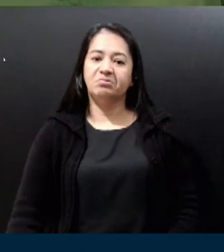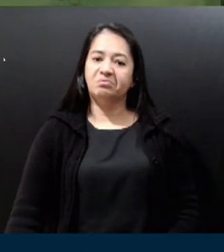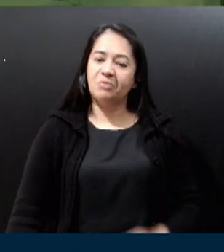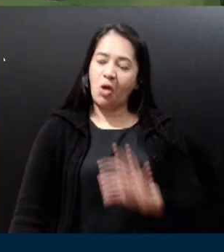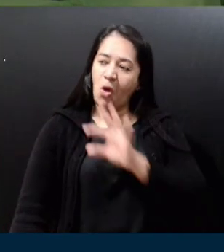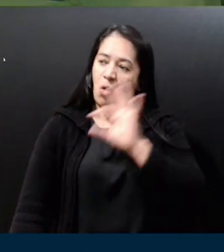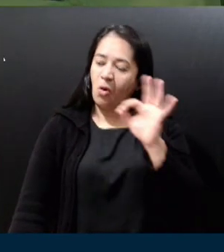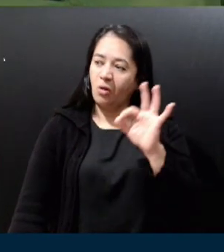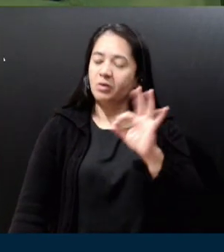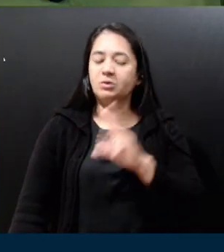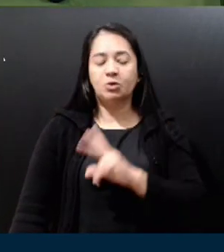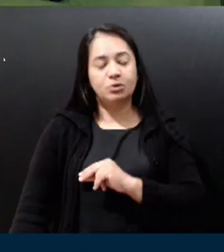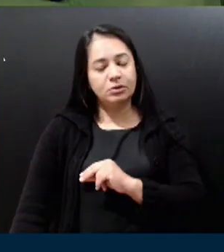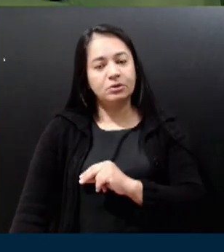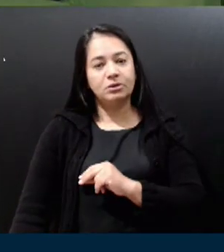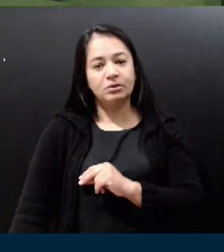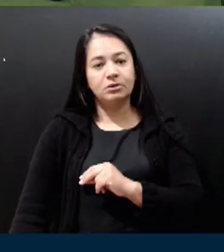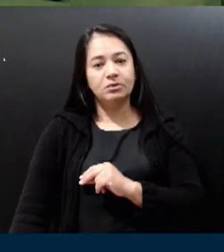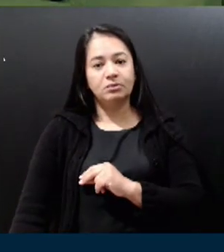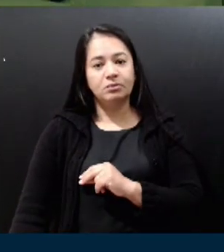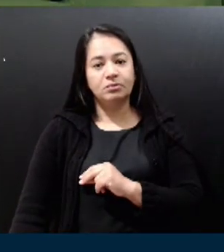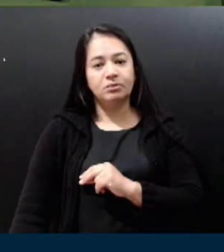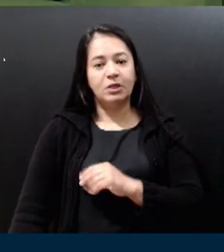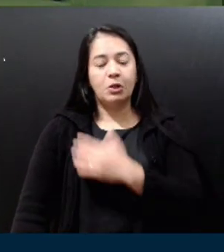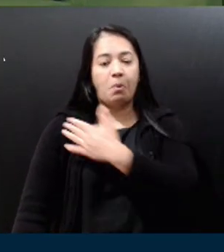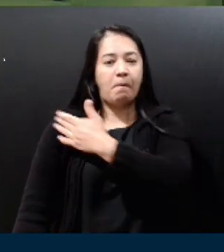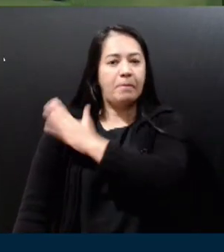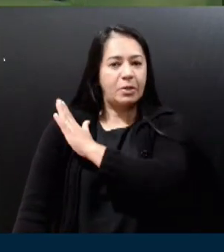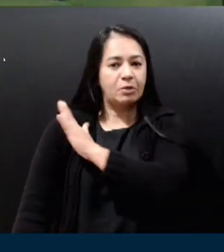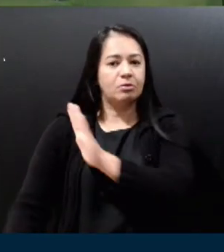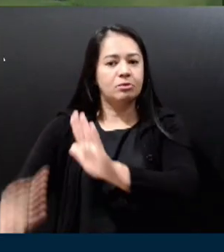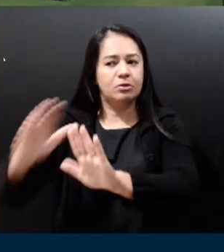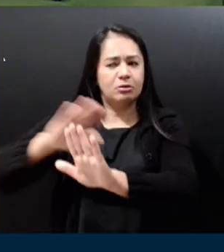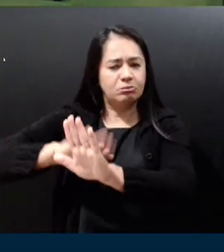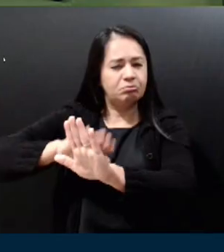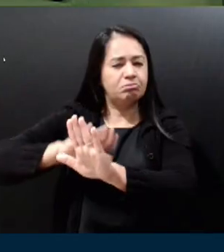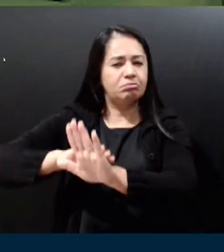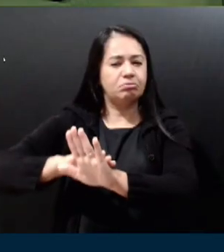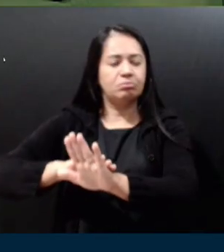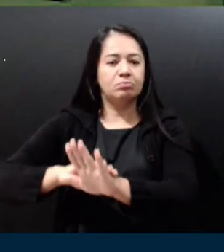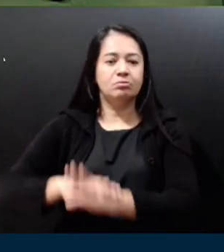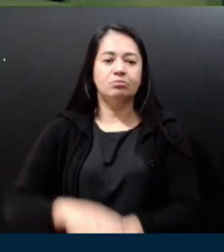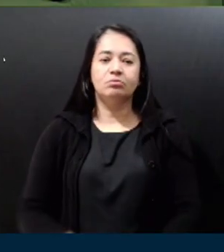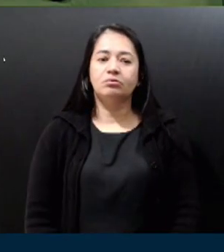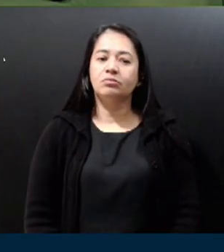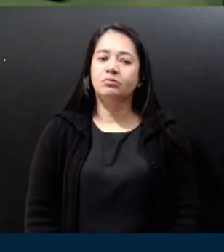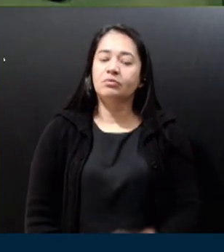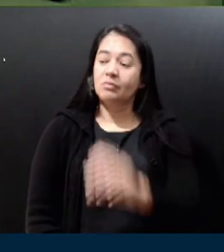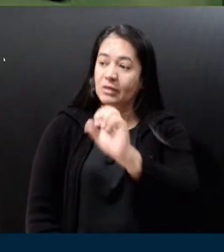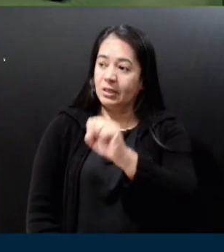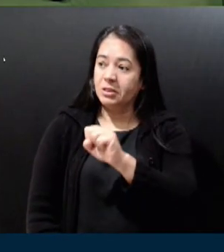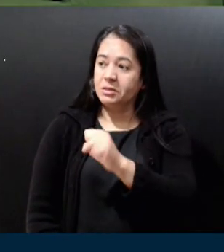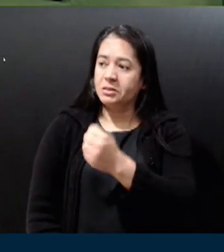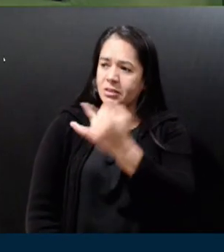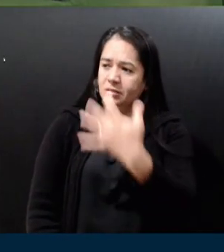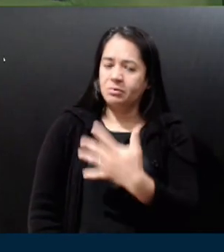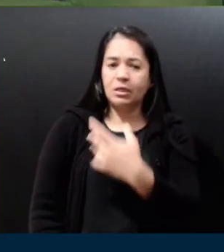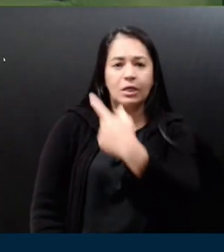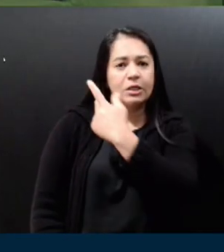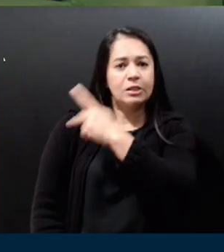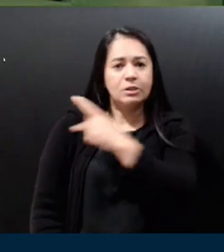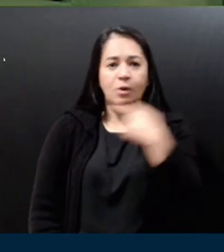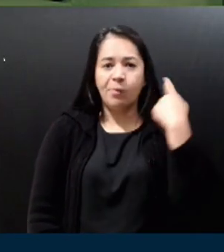de preconceito velado, eu gostaria que você pontuasse também. muito boa a fala do doutor, porque as pessoas muitas vezes vão para a